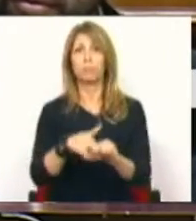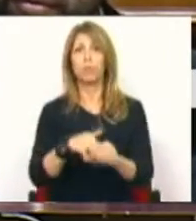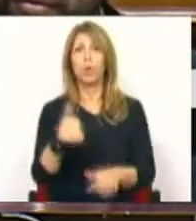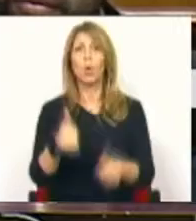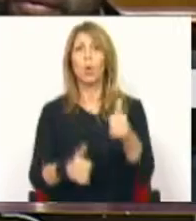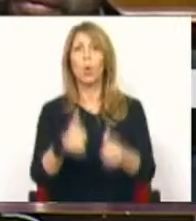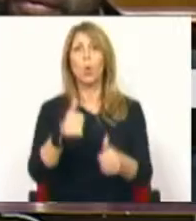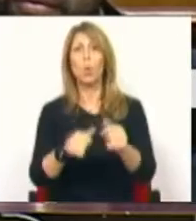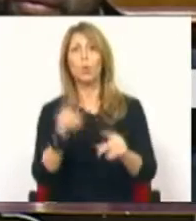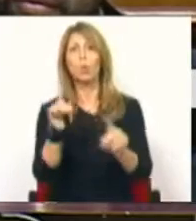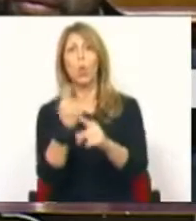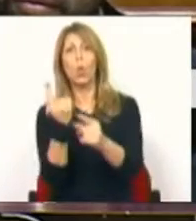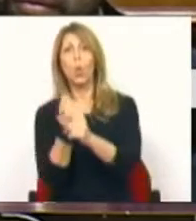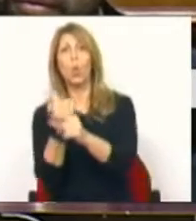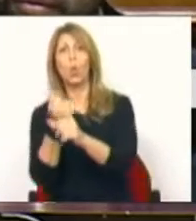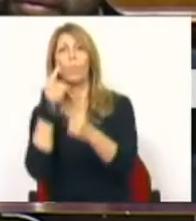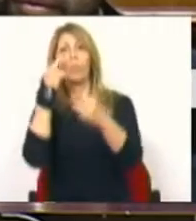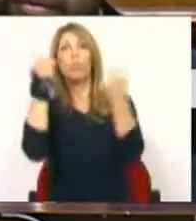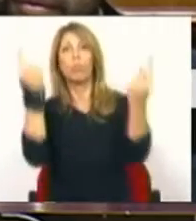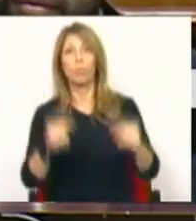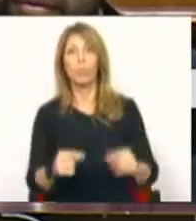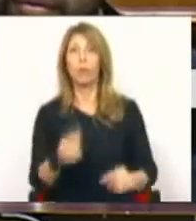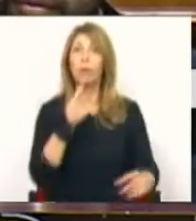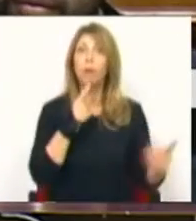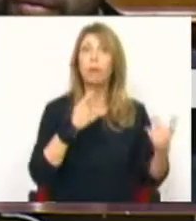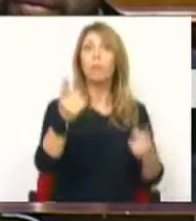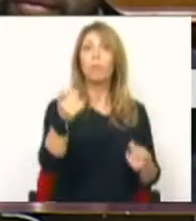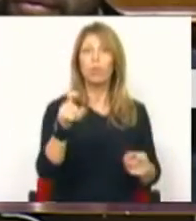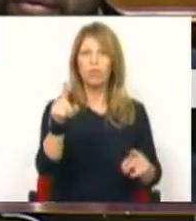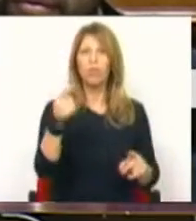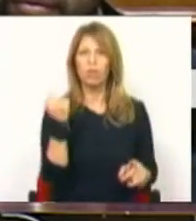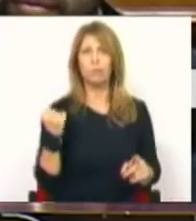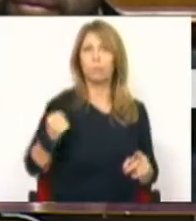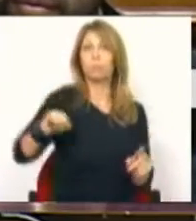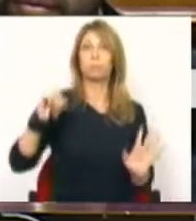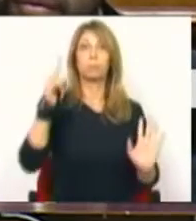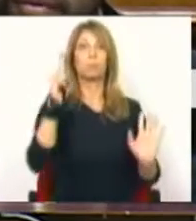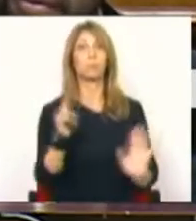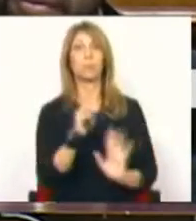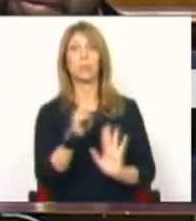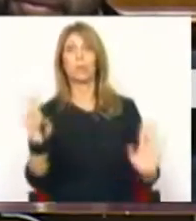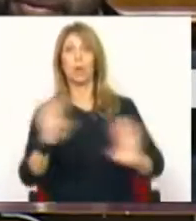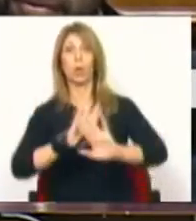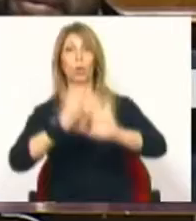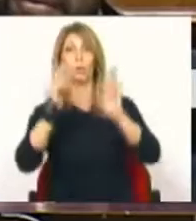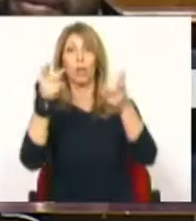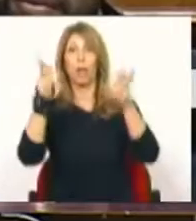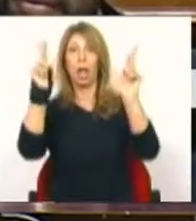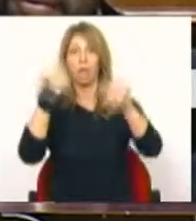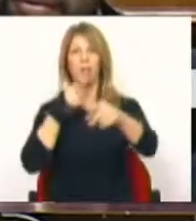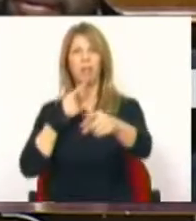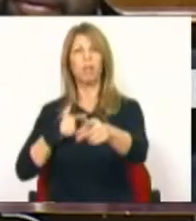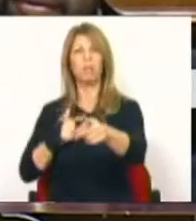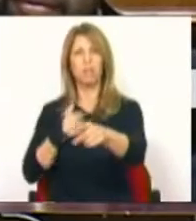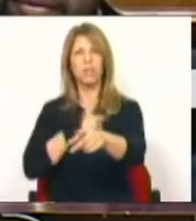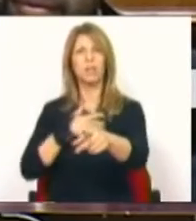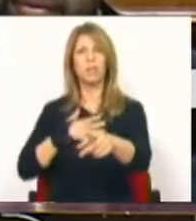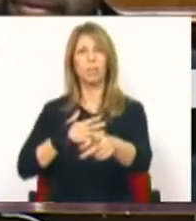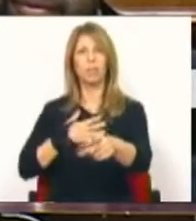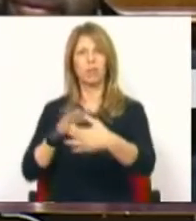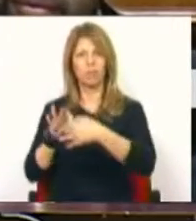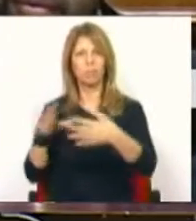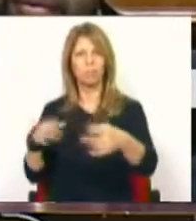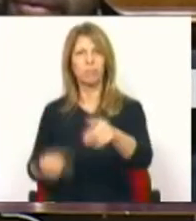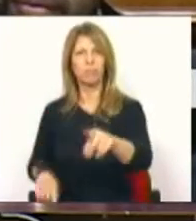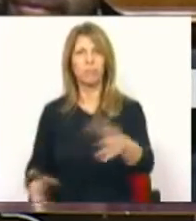públicas pergunto em que é que isto viola é tão sacrossanto liberdade de que falou das empresas o estado